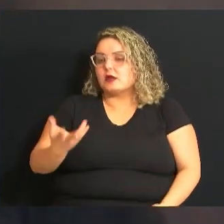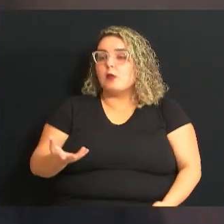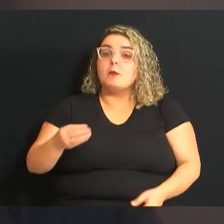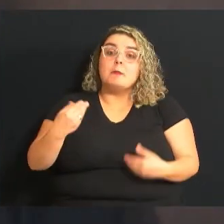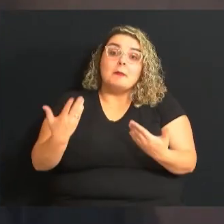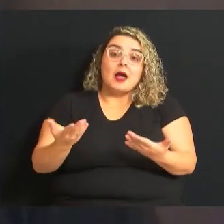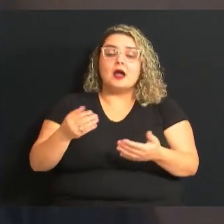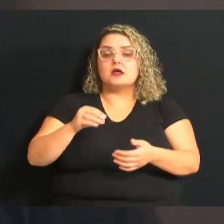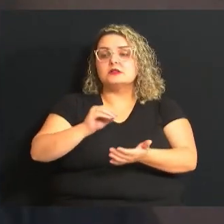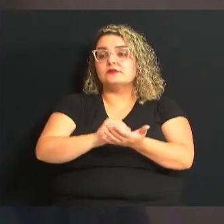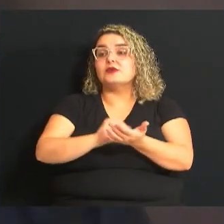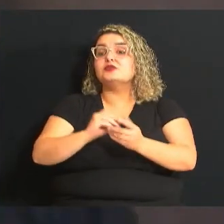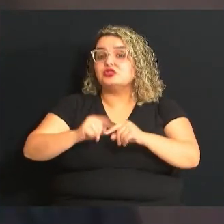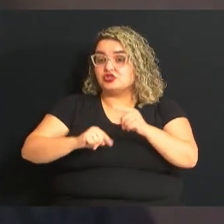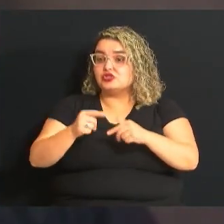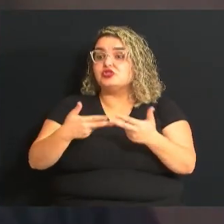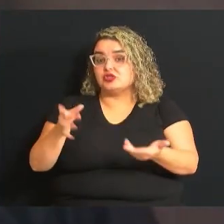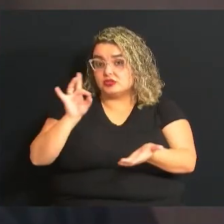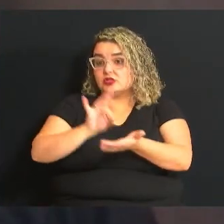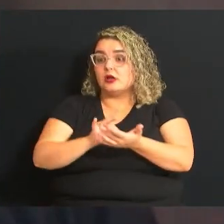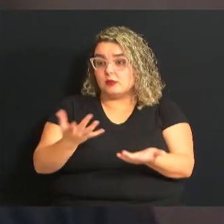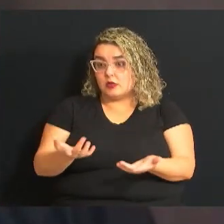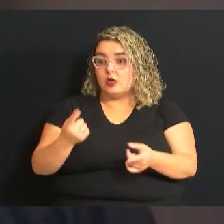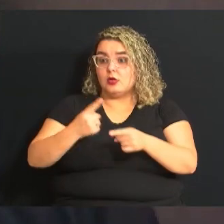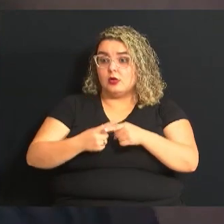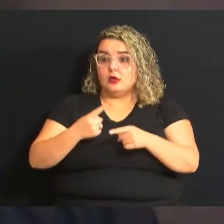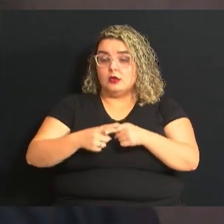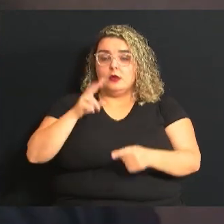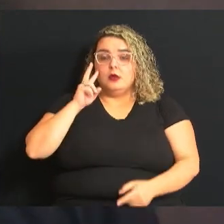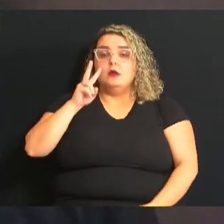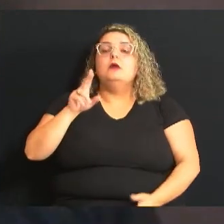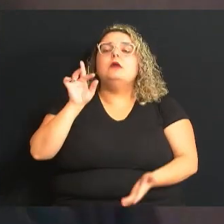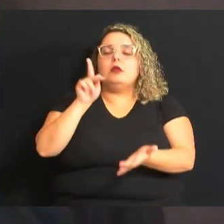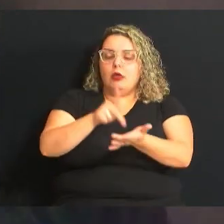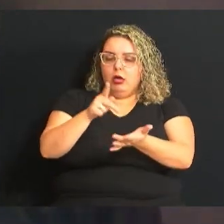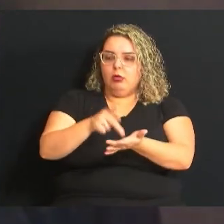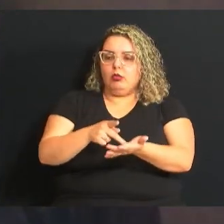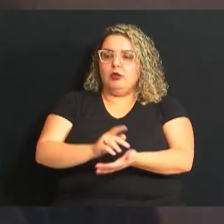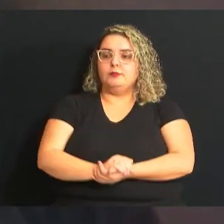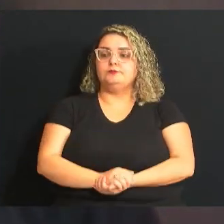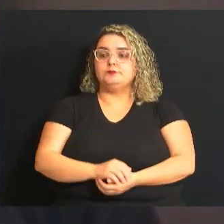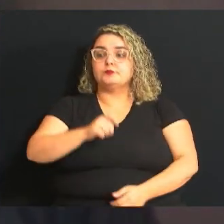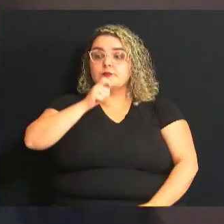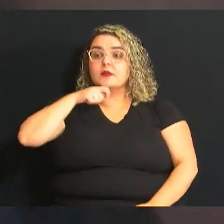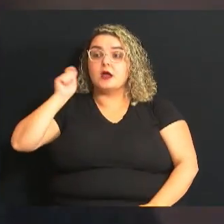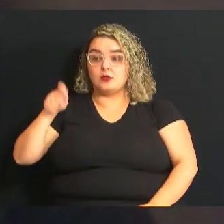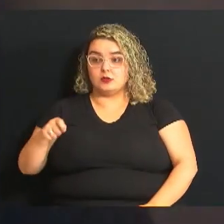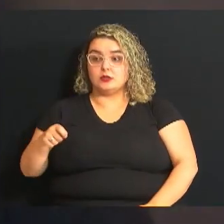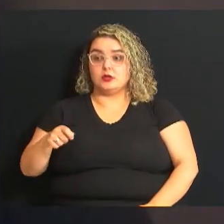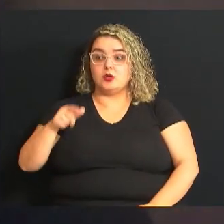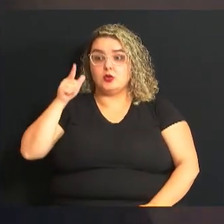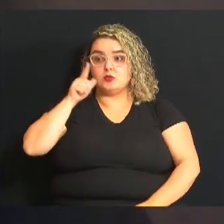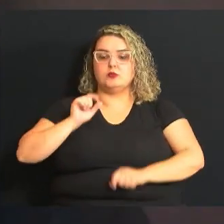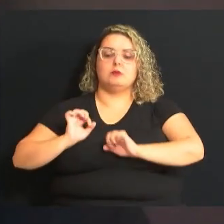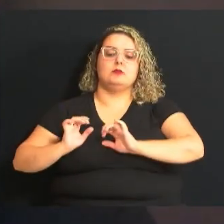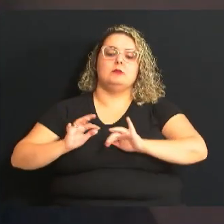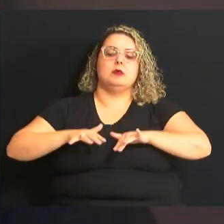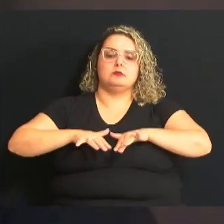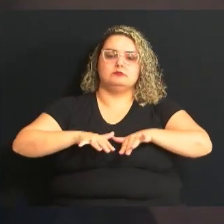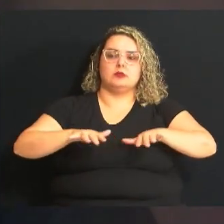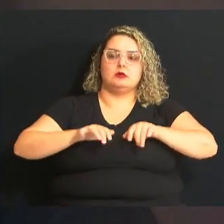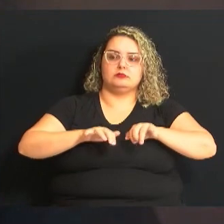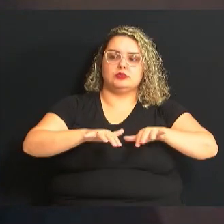você tem que saber interpretar texto. Você tem que saber interpretar o mundo que a gente vive. Então, qual é a bandeira que